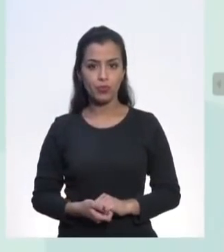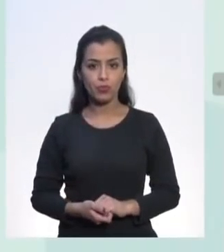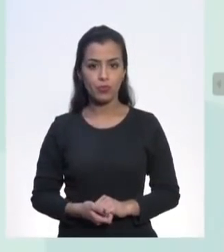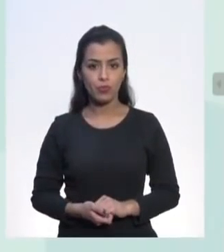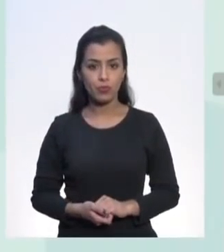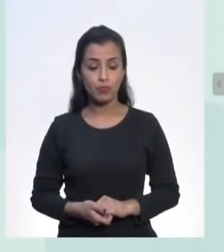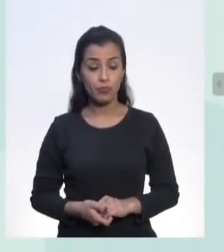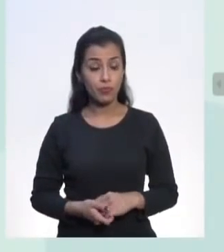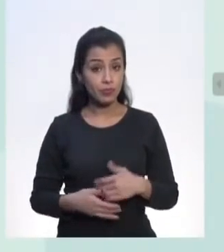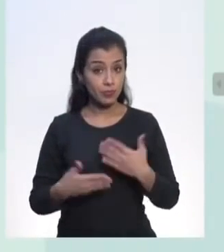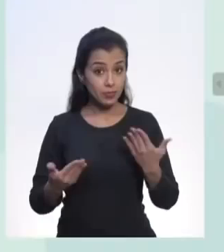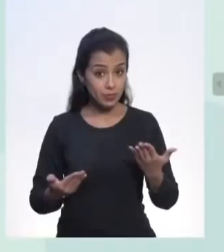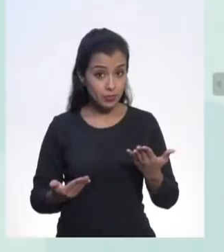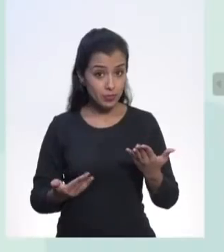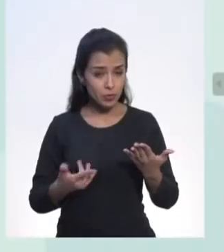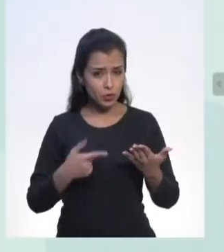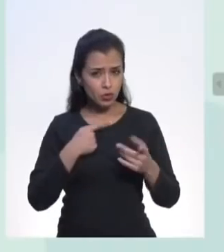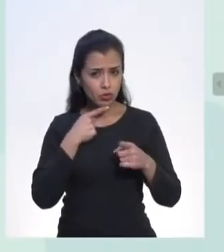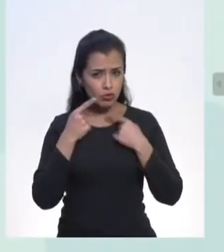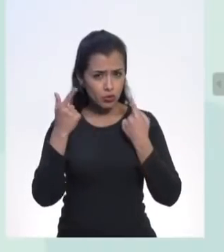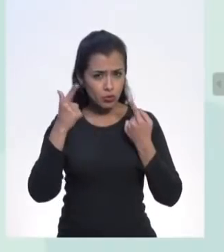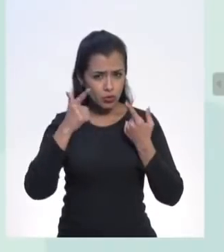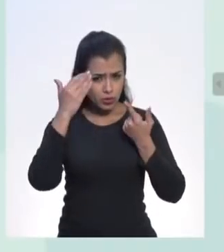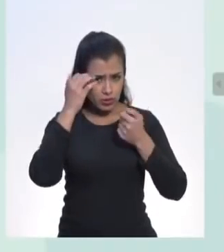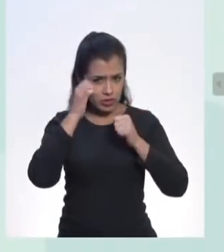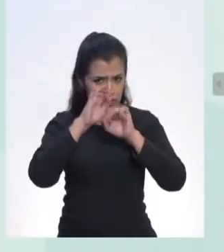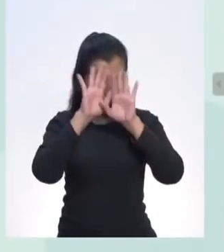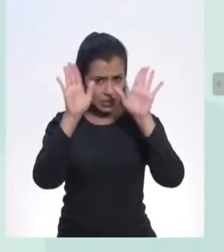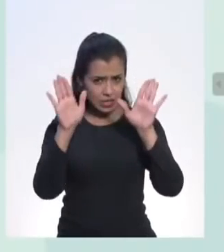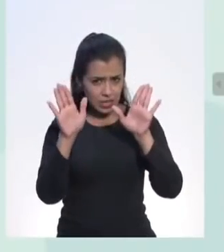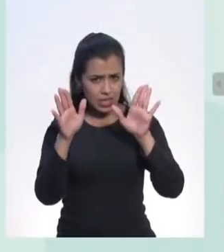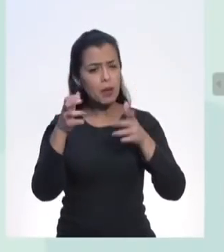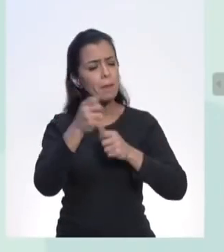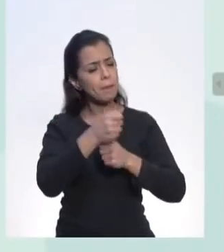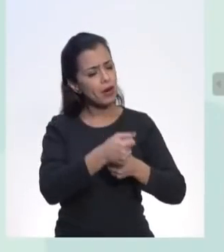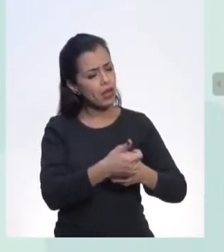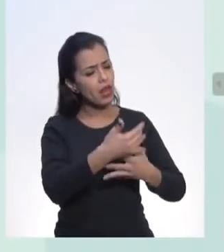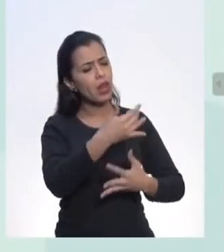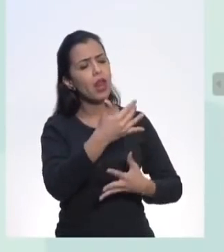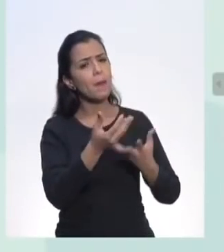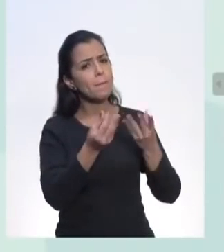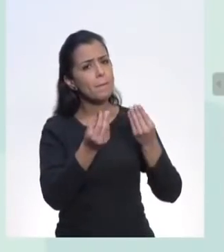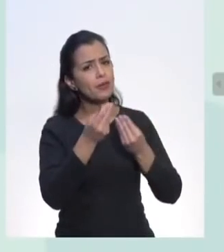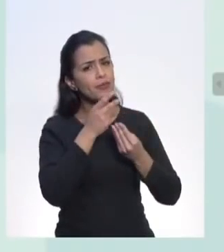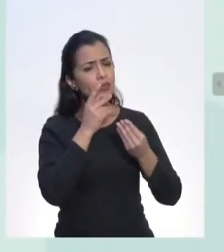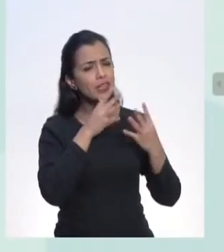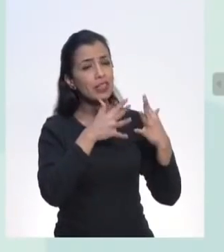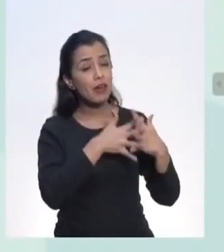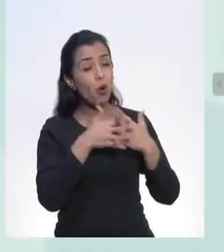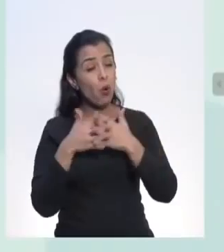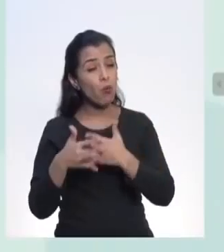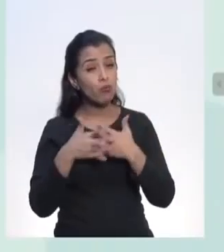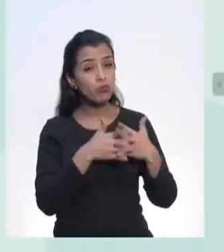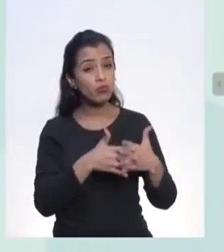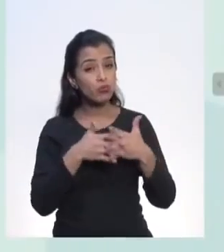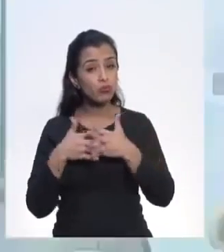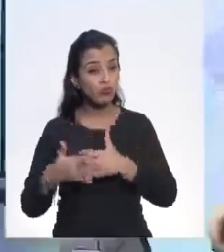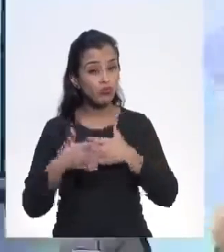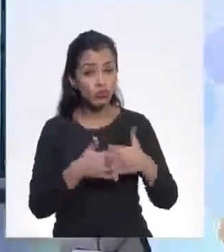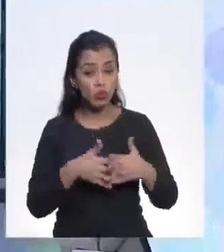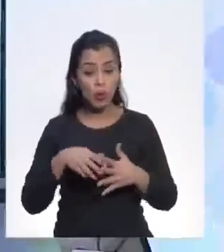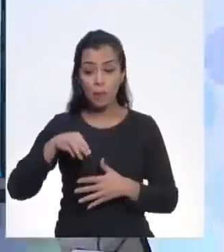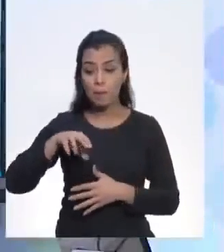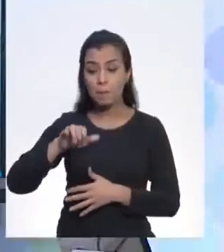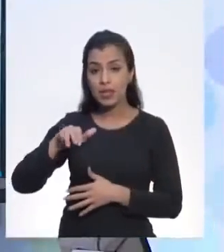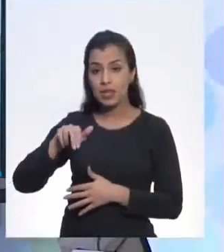E aí, pessoal, tirou a dúvida? Muita gente lá no chat estava falando que estava confundindo o que era ponto de